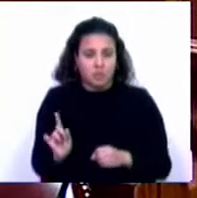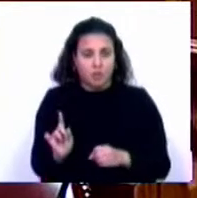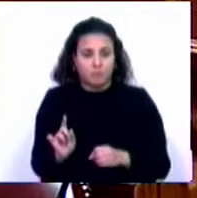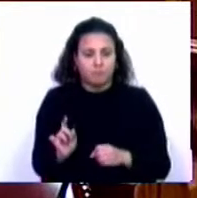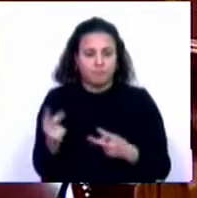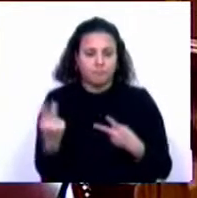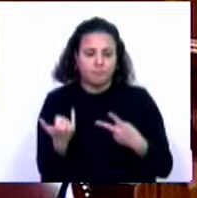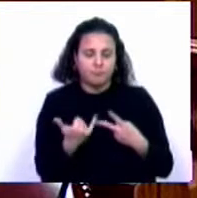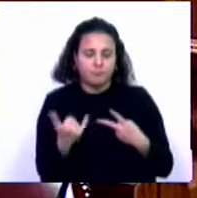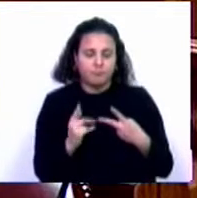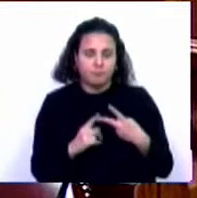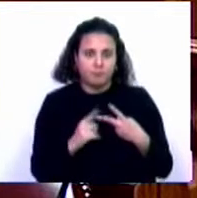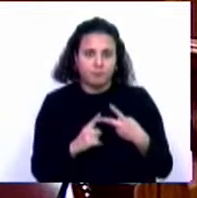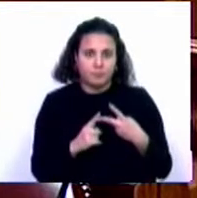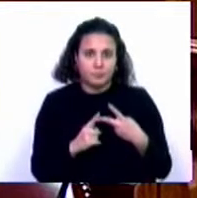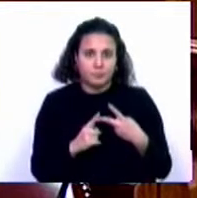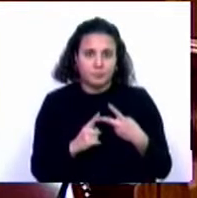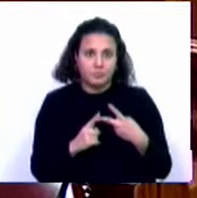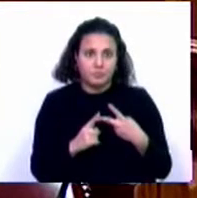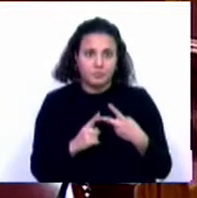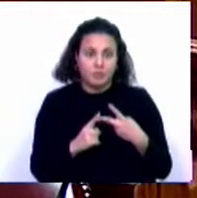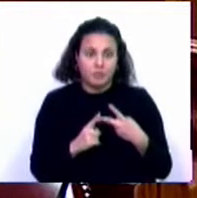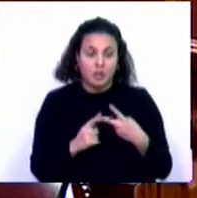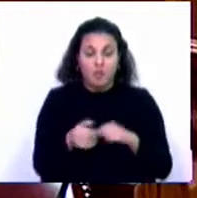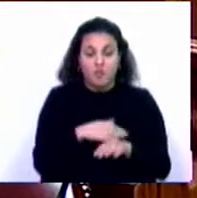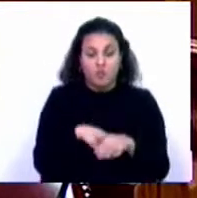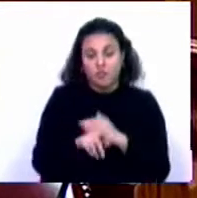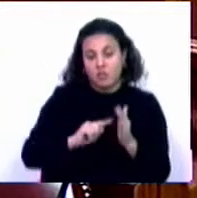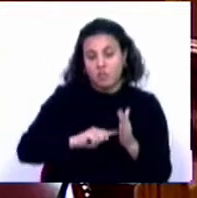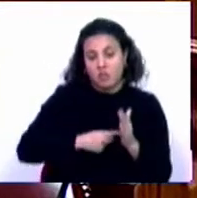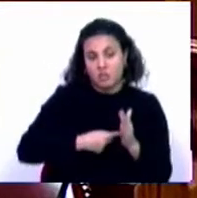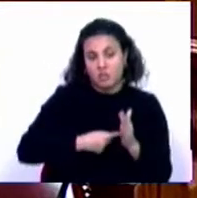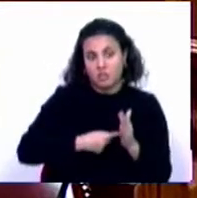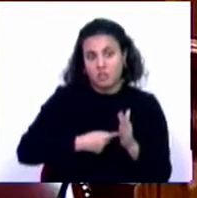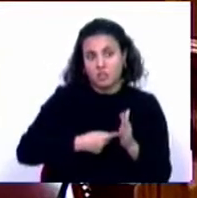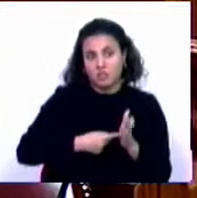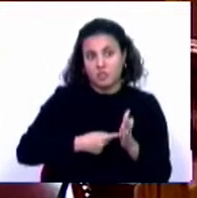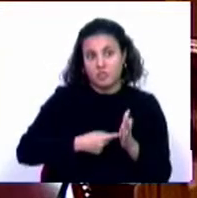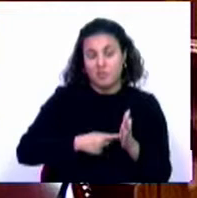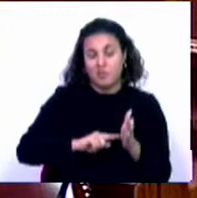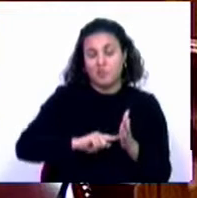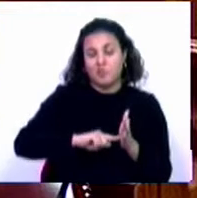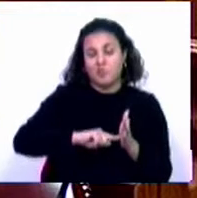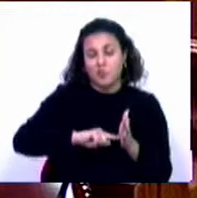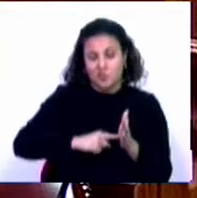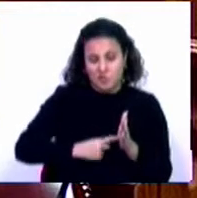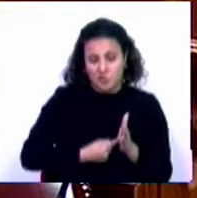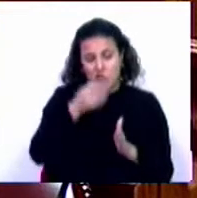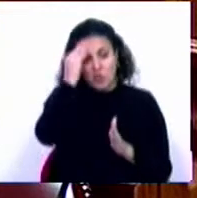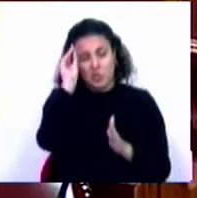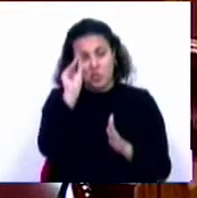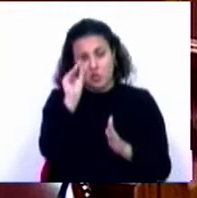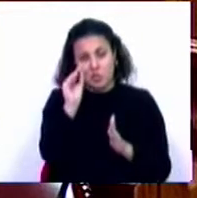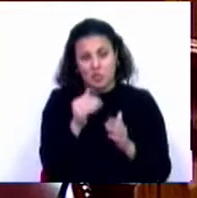aspecto a ter em consideração é fazer o teste, um velho teste que é recomendado aos legisladores,